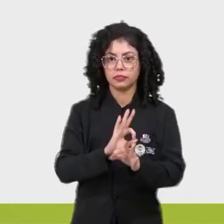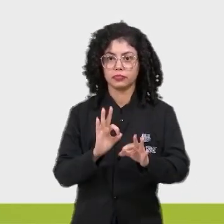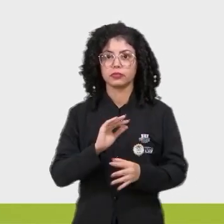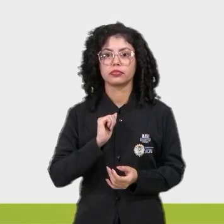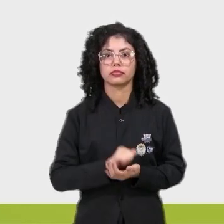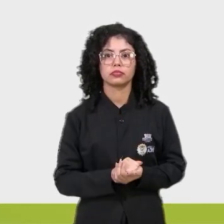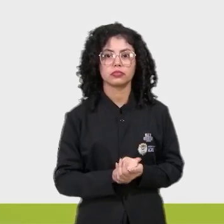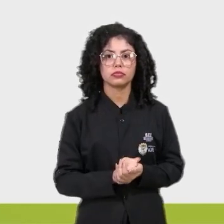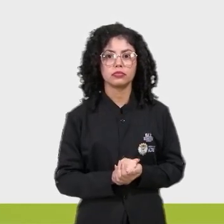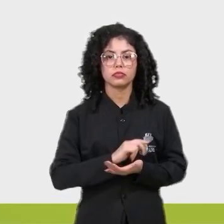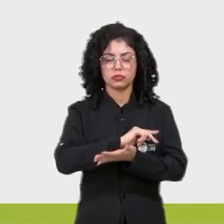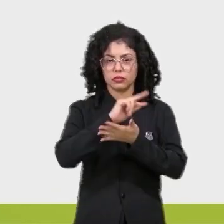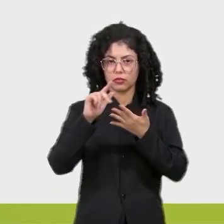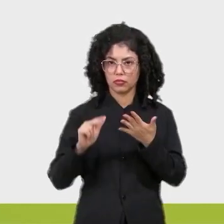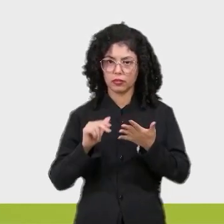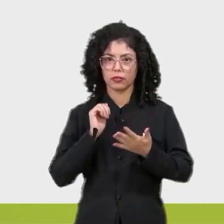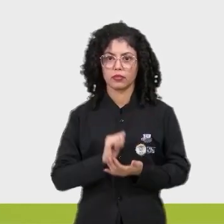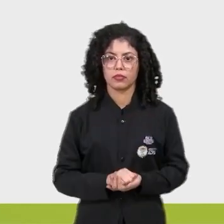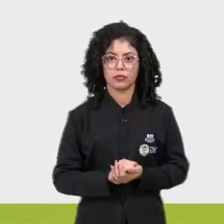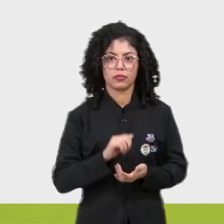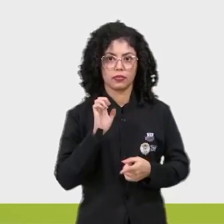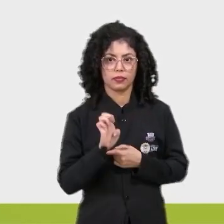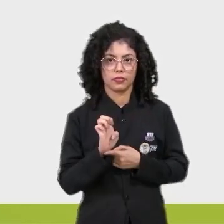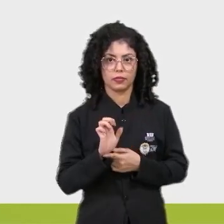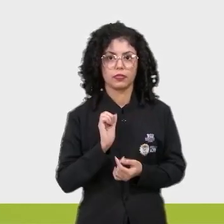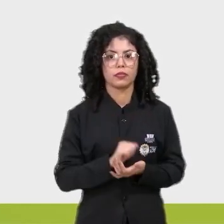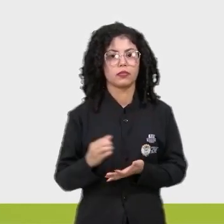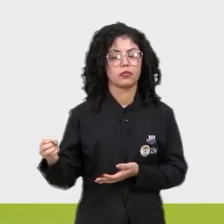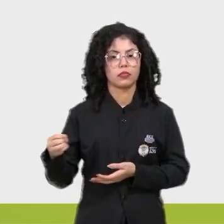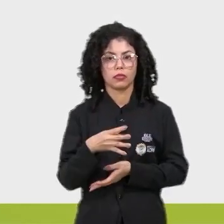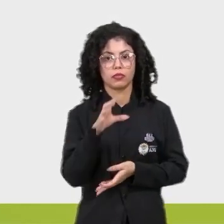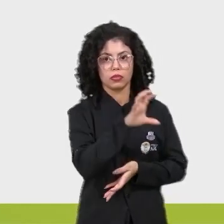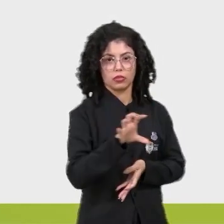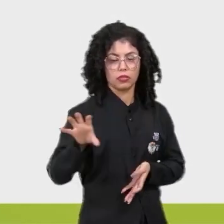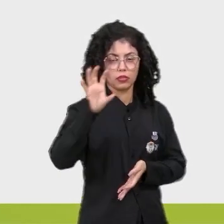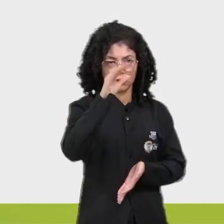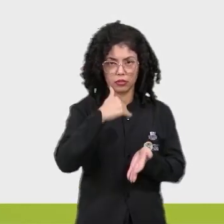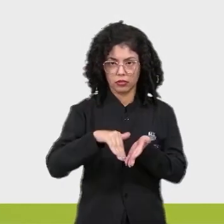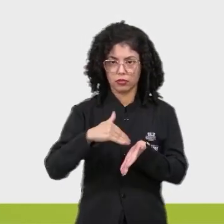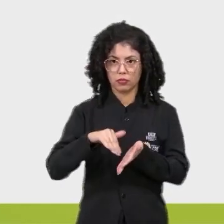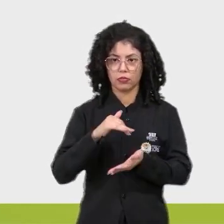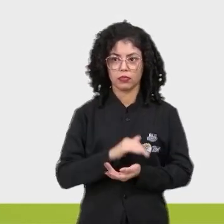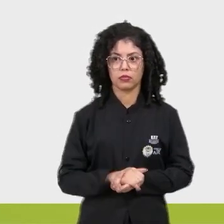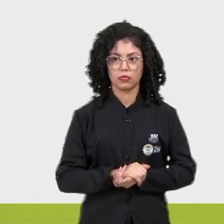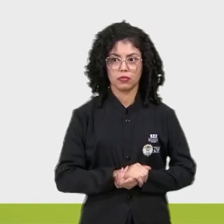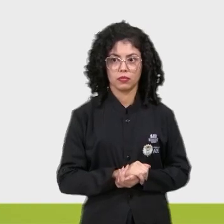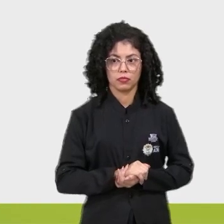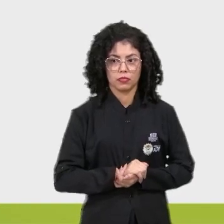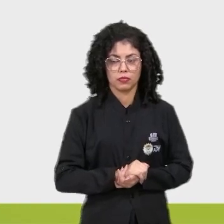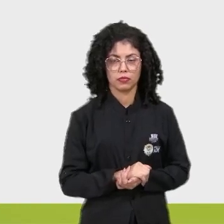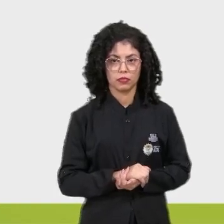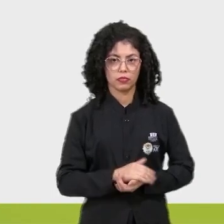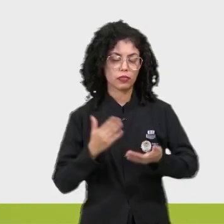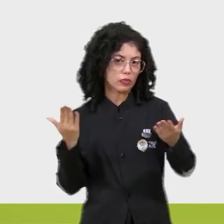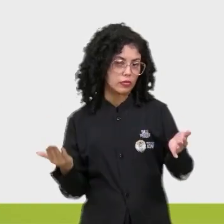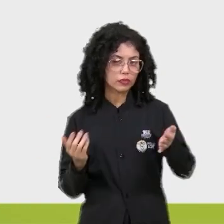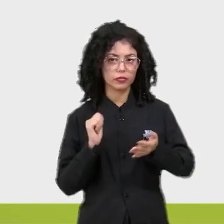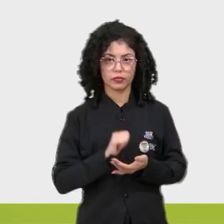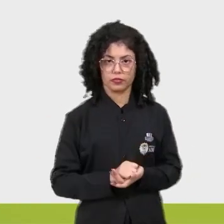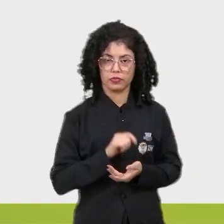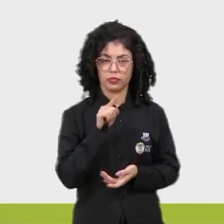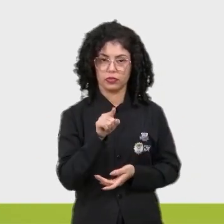de redes multiescalares e letra E, redefinição de regiões administrativas. Então,